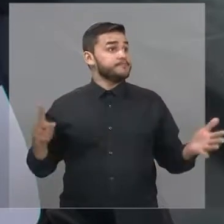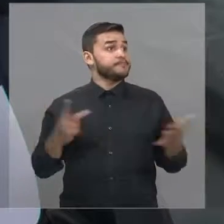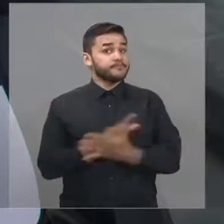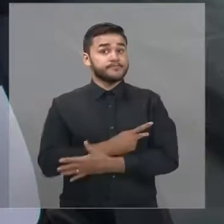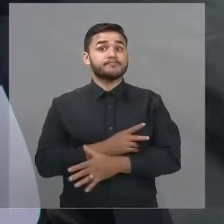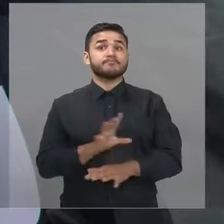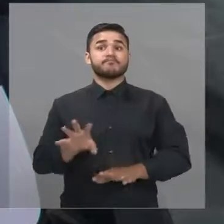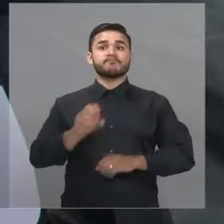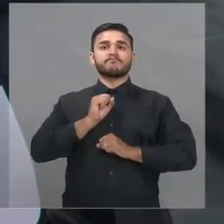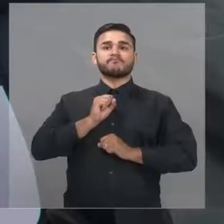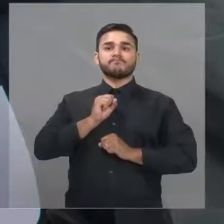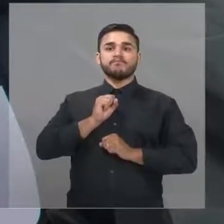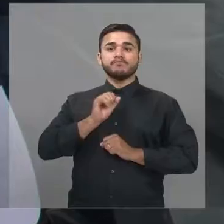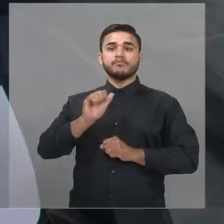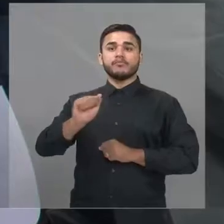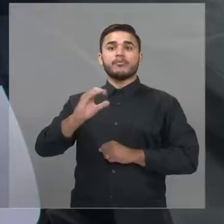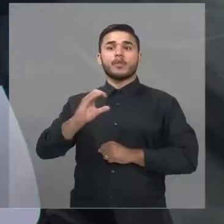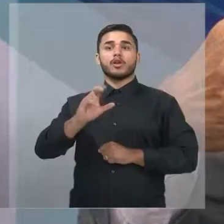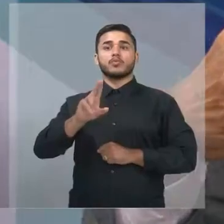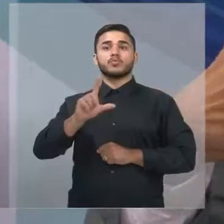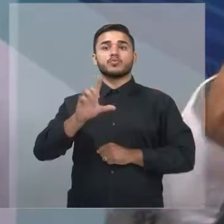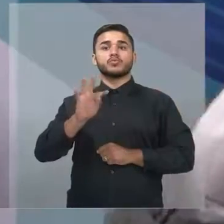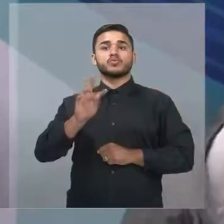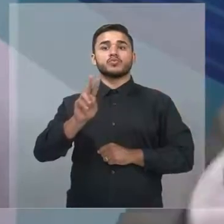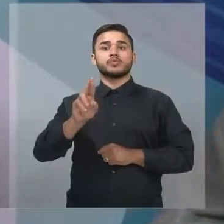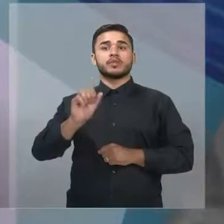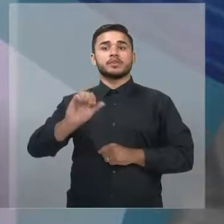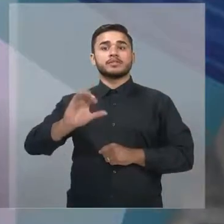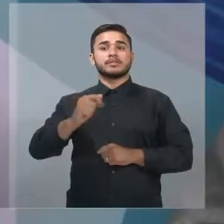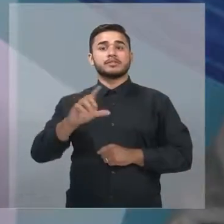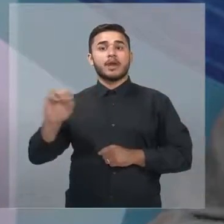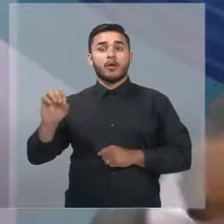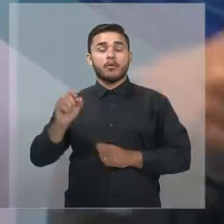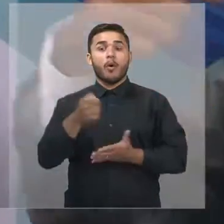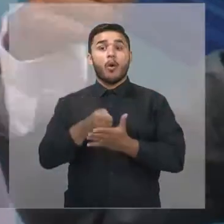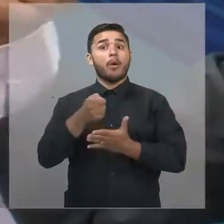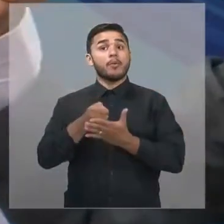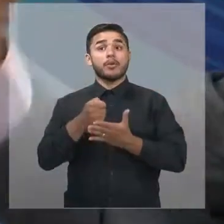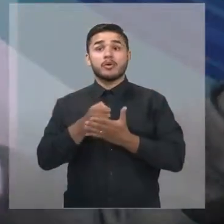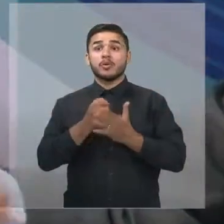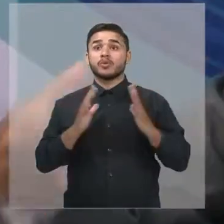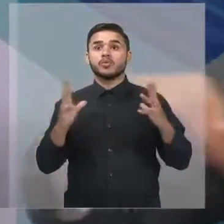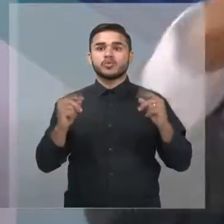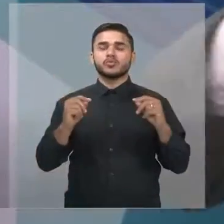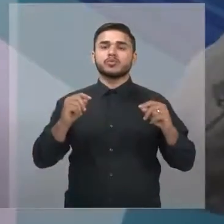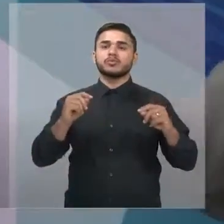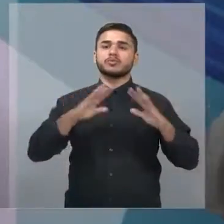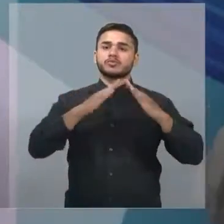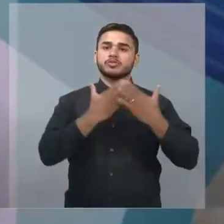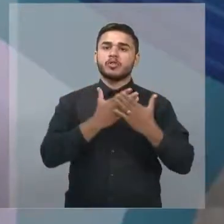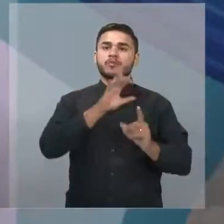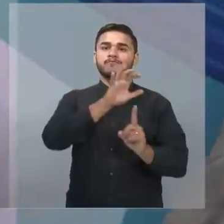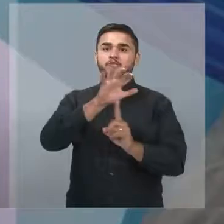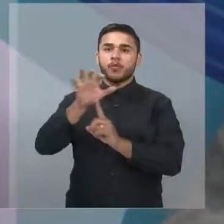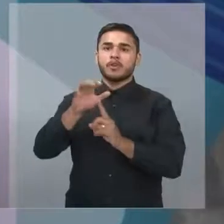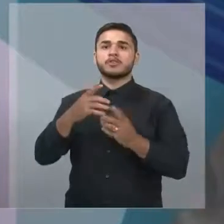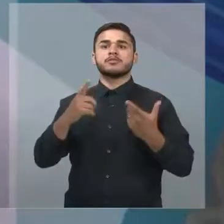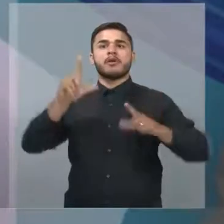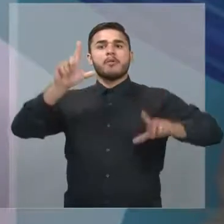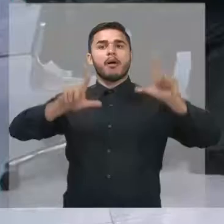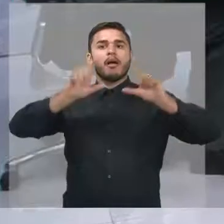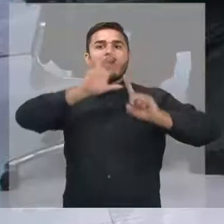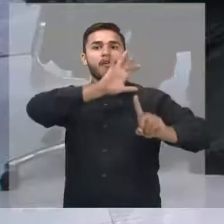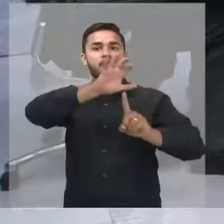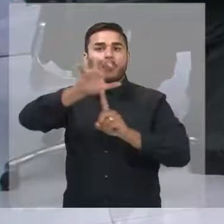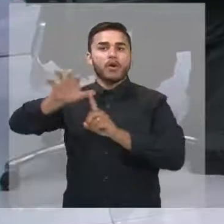quê? Porque houve uma aculturação, houve uma mudança cultural forçada, incentivada pela mídia, incentivada pela escola. Deixa eu colocar